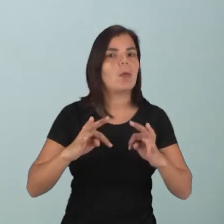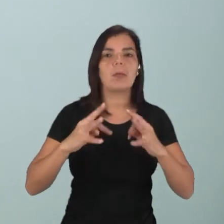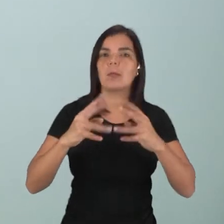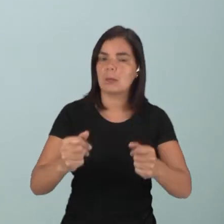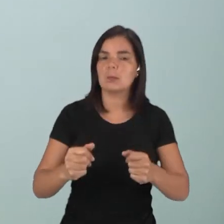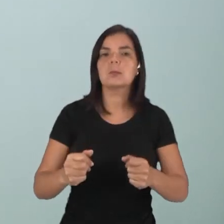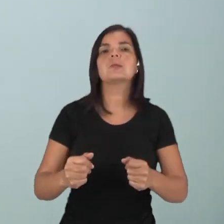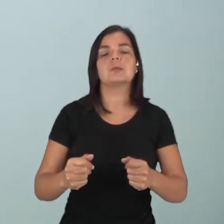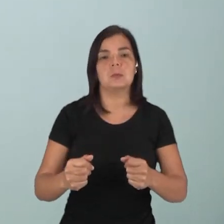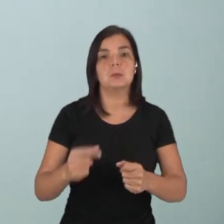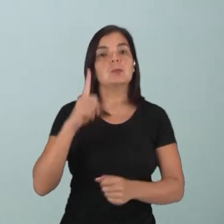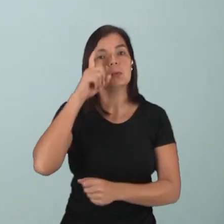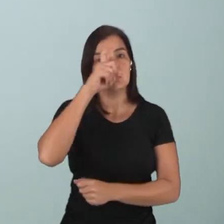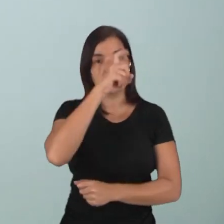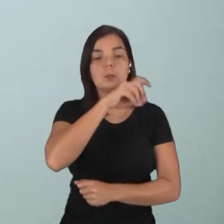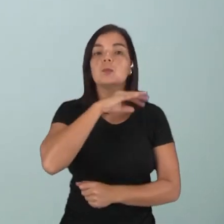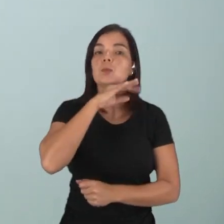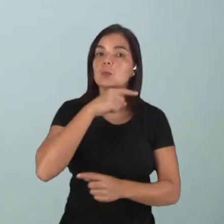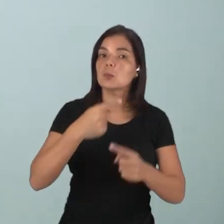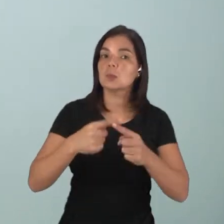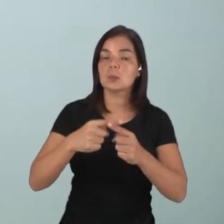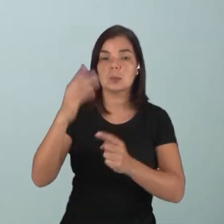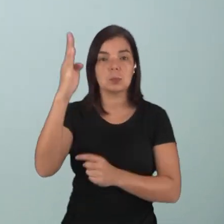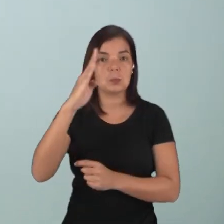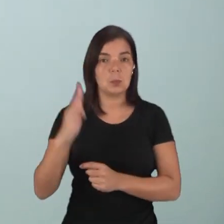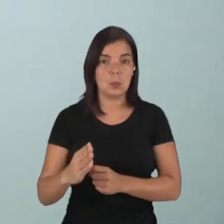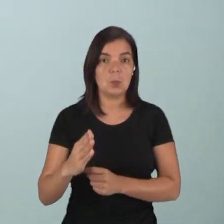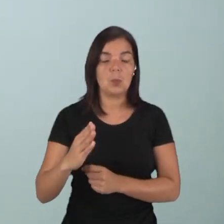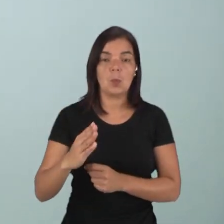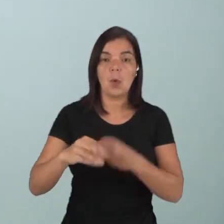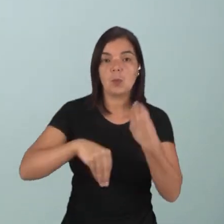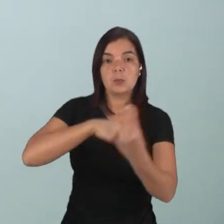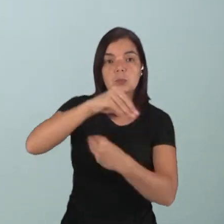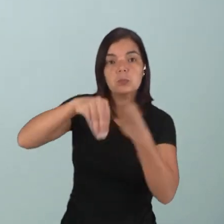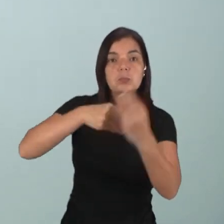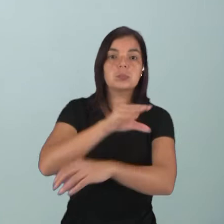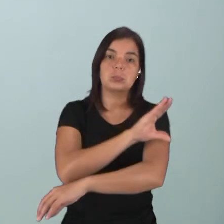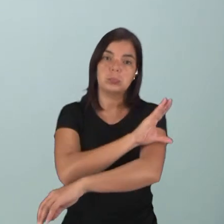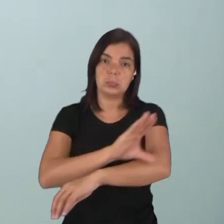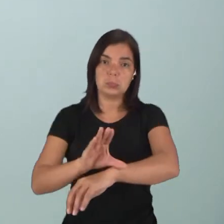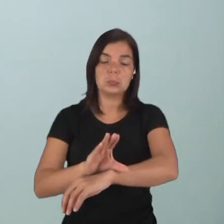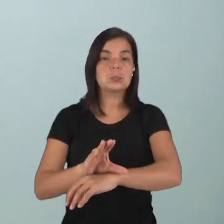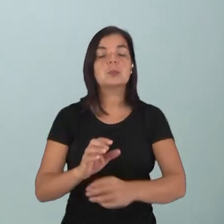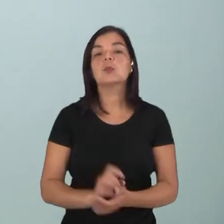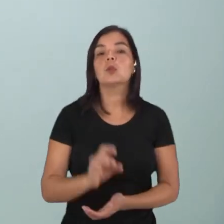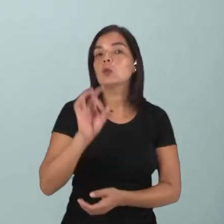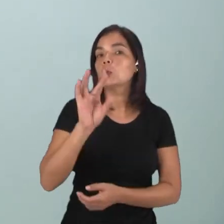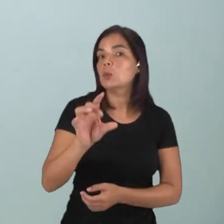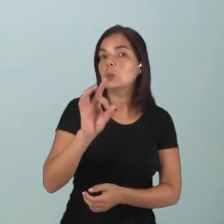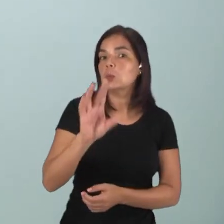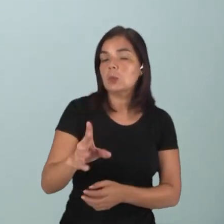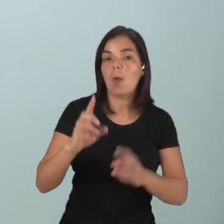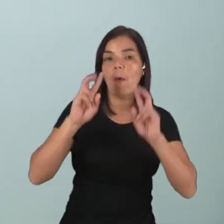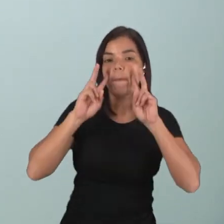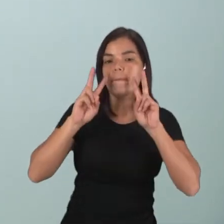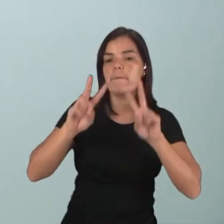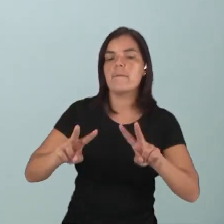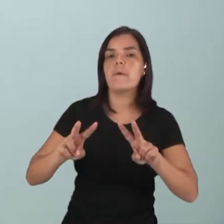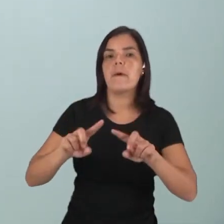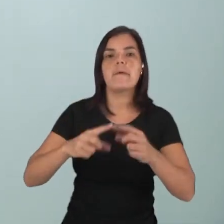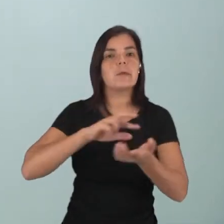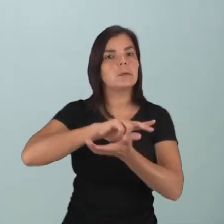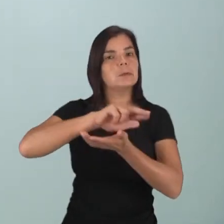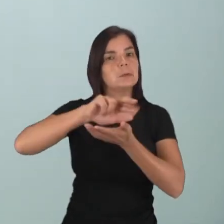totalmente difícil, ruim, porque o Brasil ele é um país multicultural, né? Não é apenas uma visão,